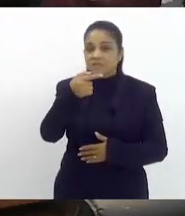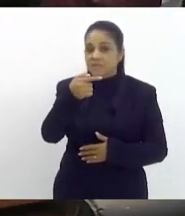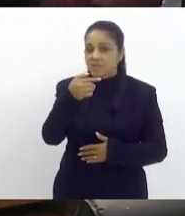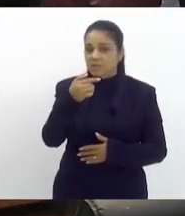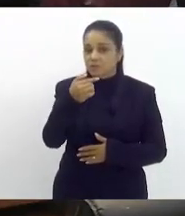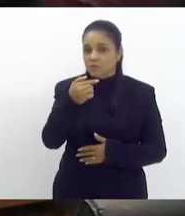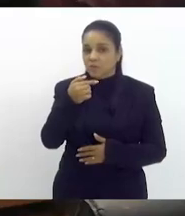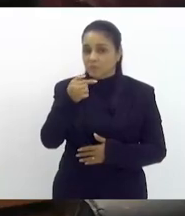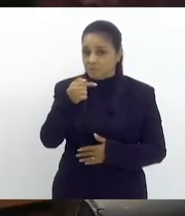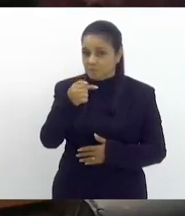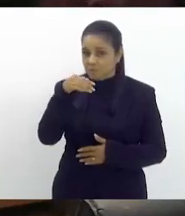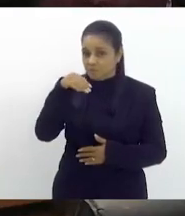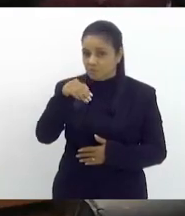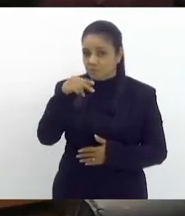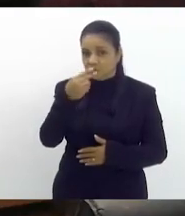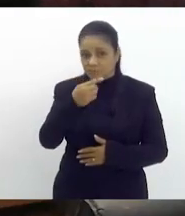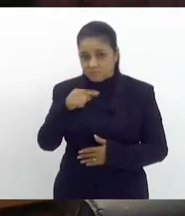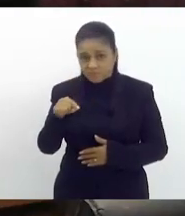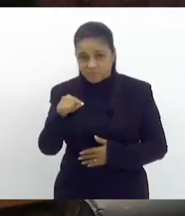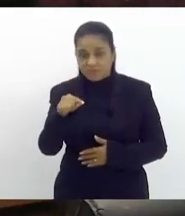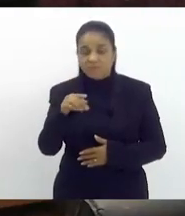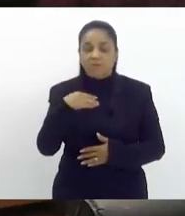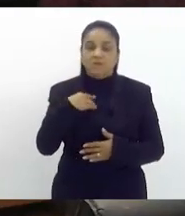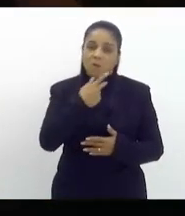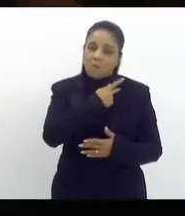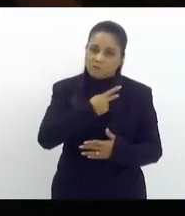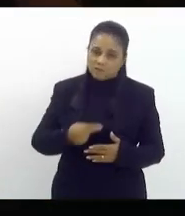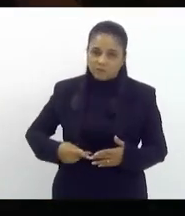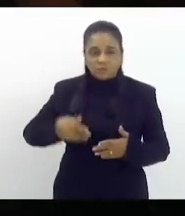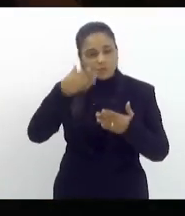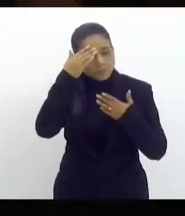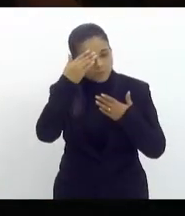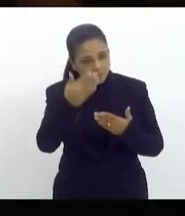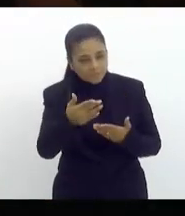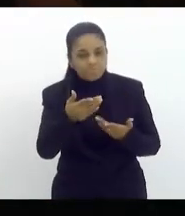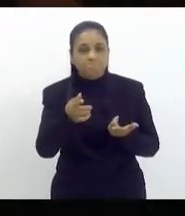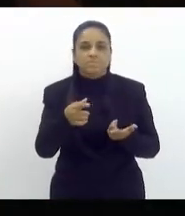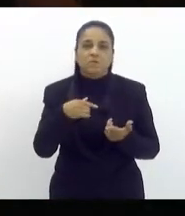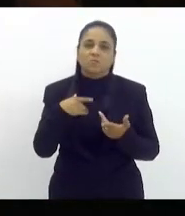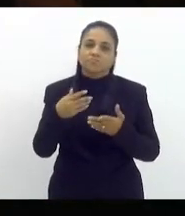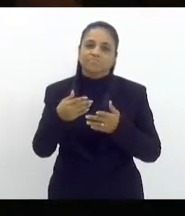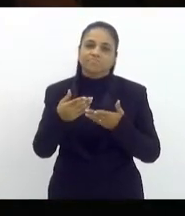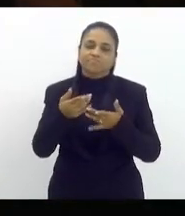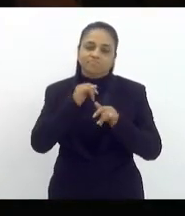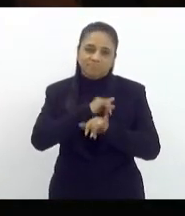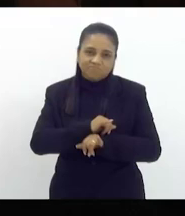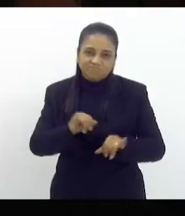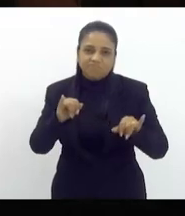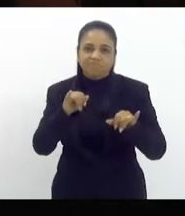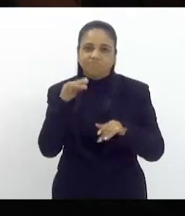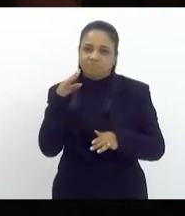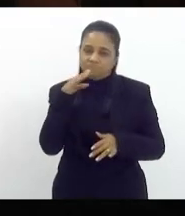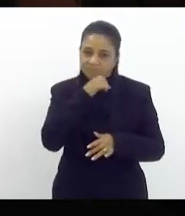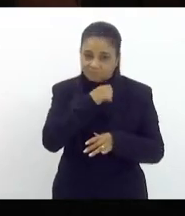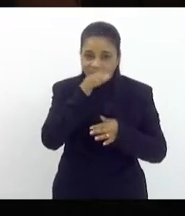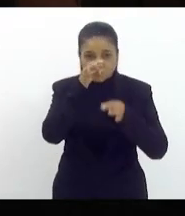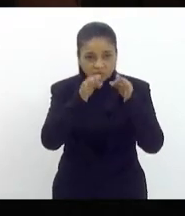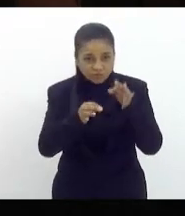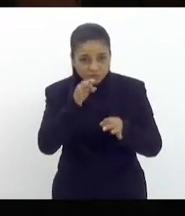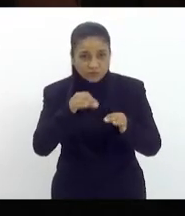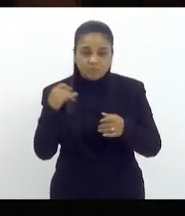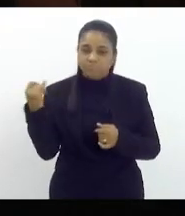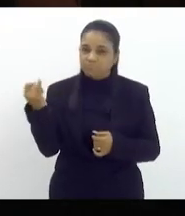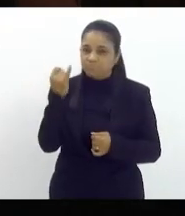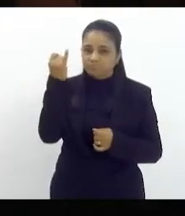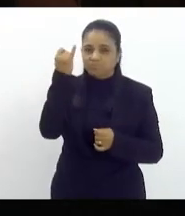Obrigada presidenta eu gostaria de trazer Breves porém importante justificativas para